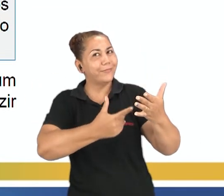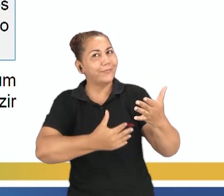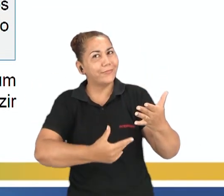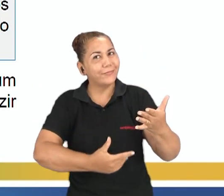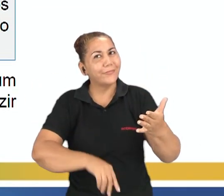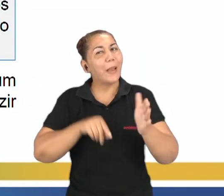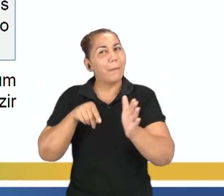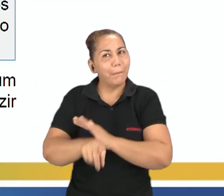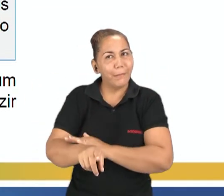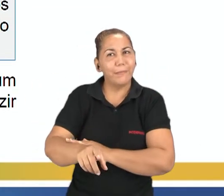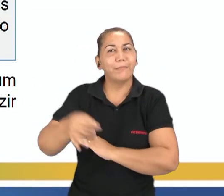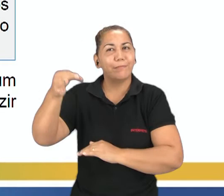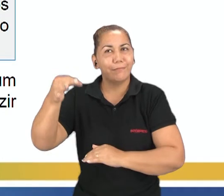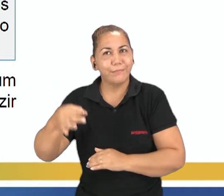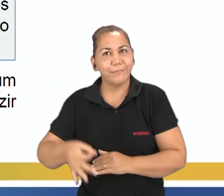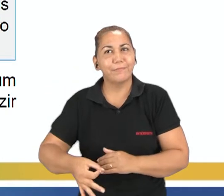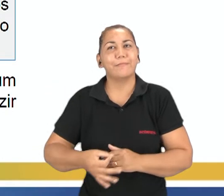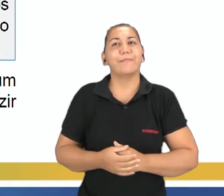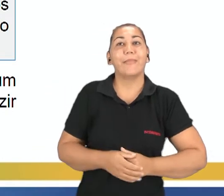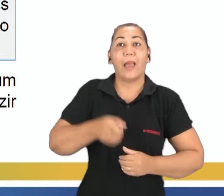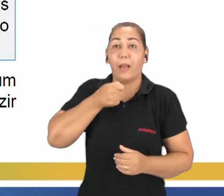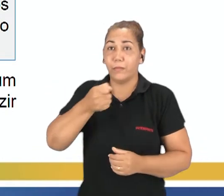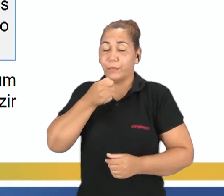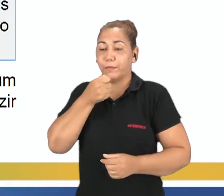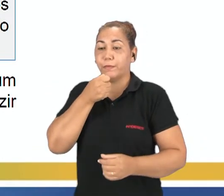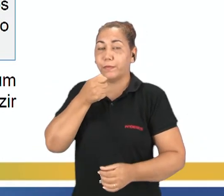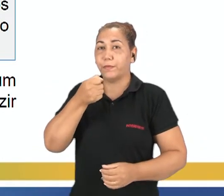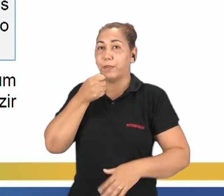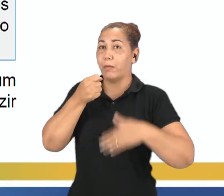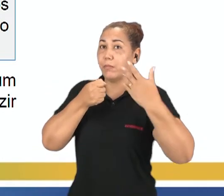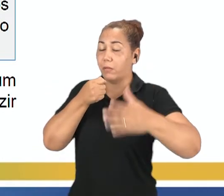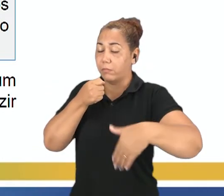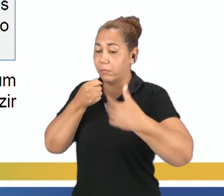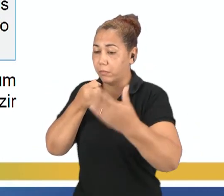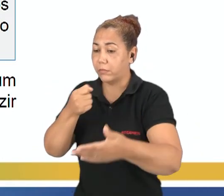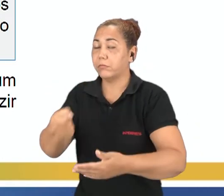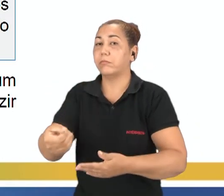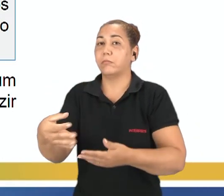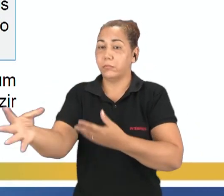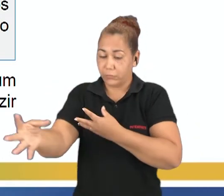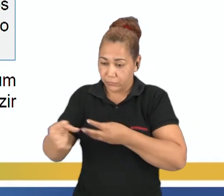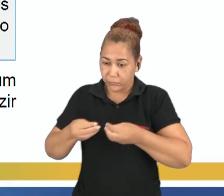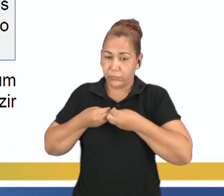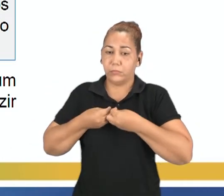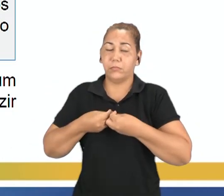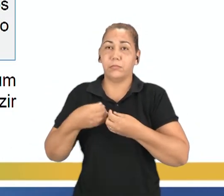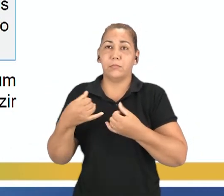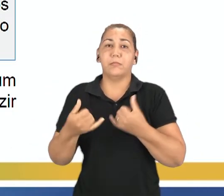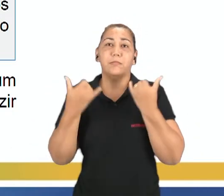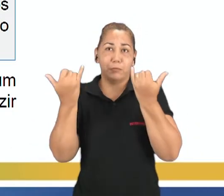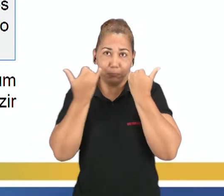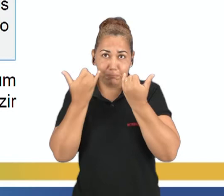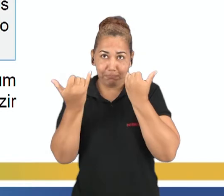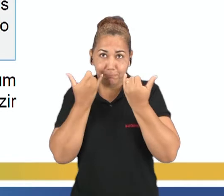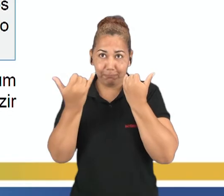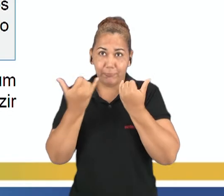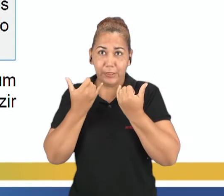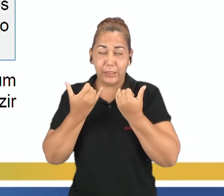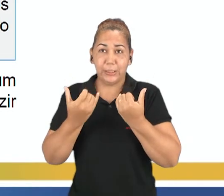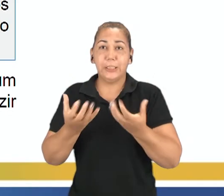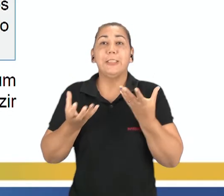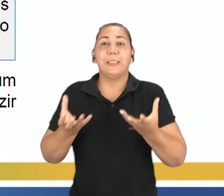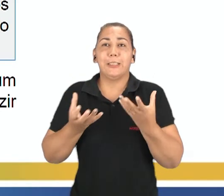determinadas, e o entrevistador tentará conduzir o diálogo de modo a obter a informação desejada sobre o